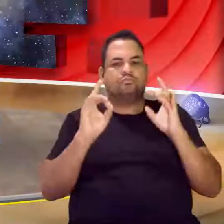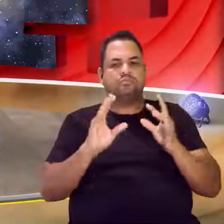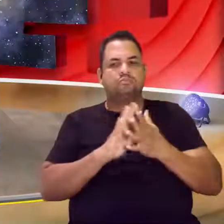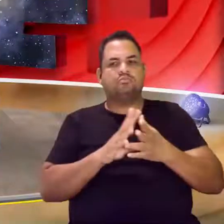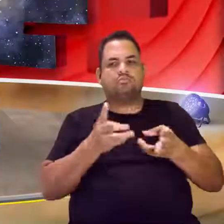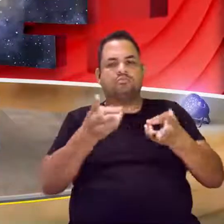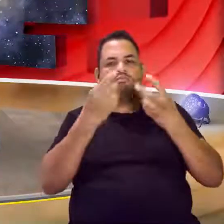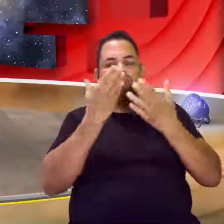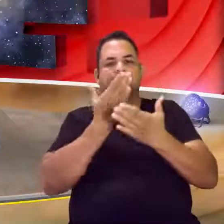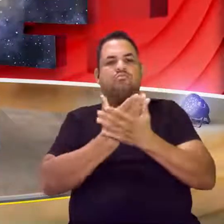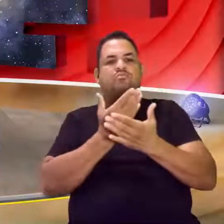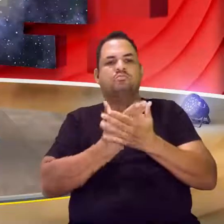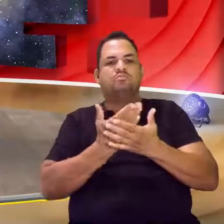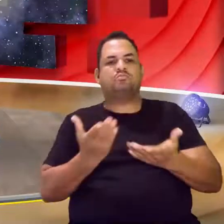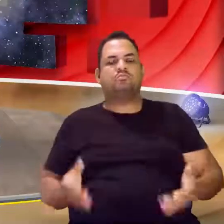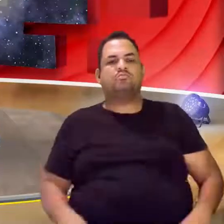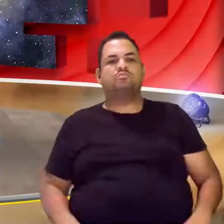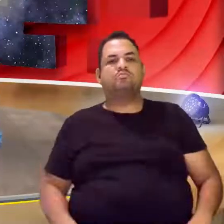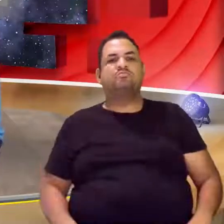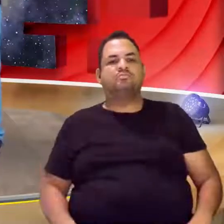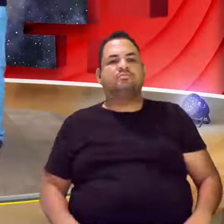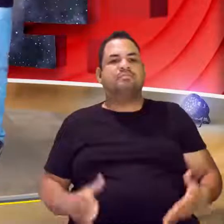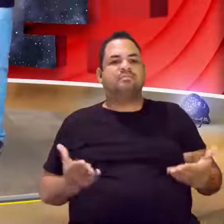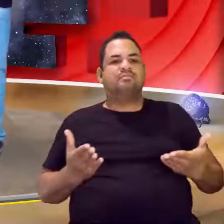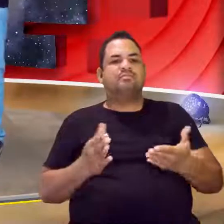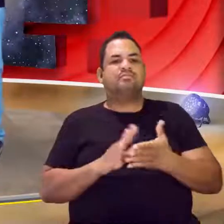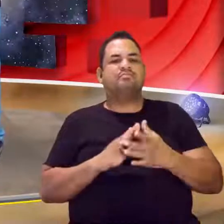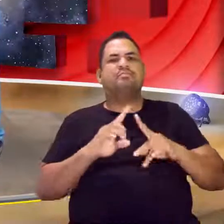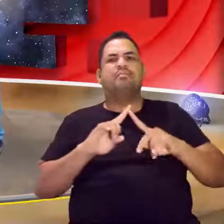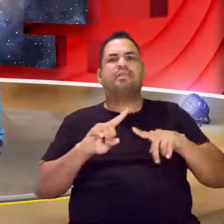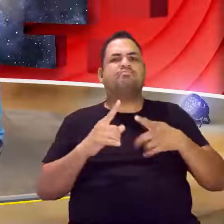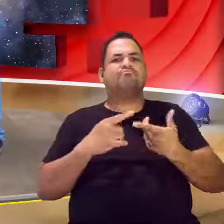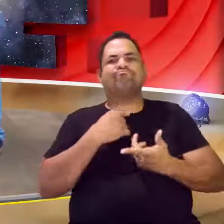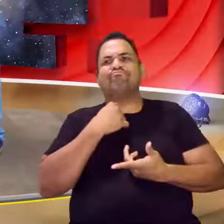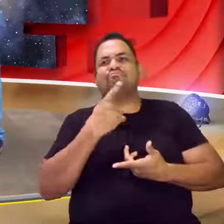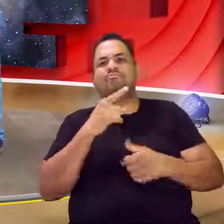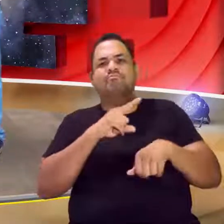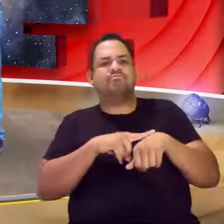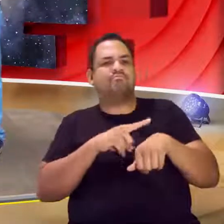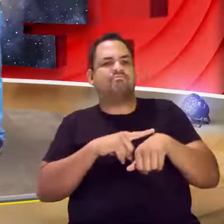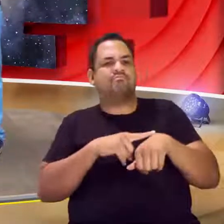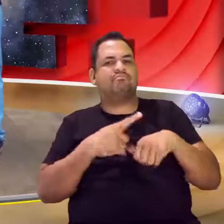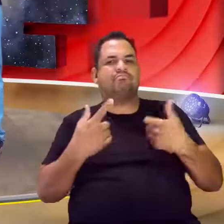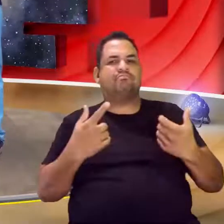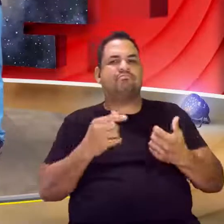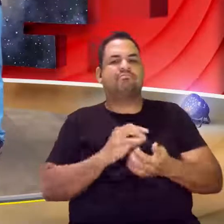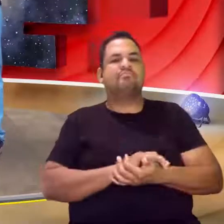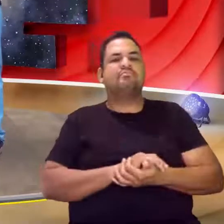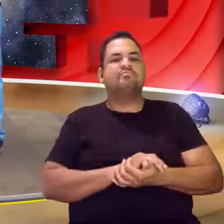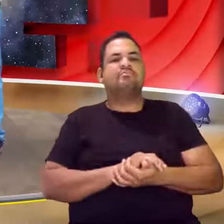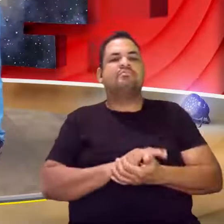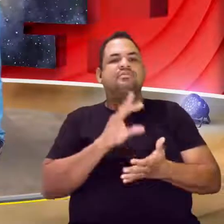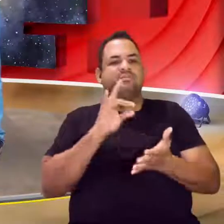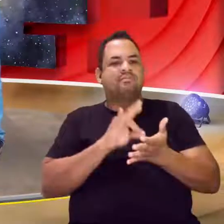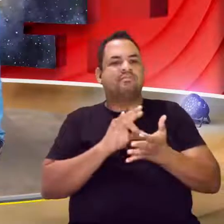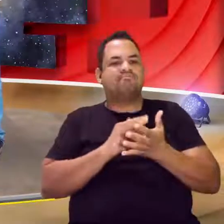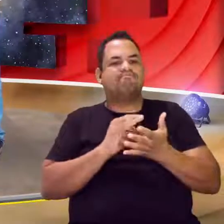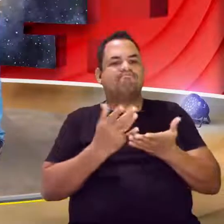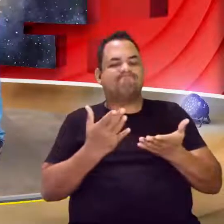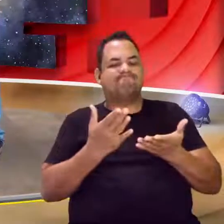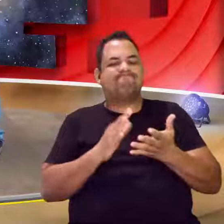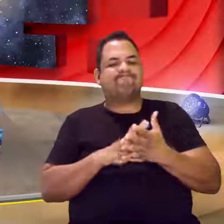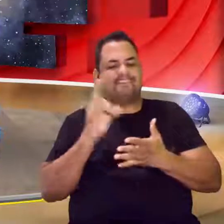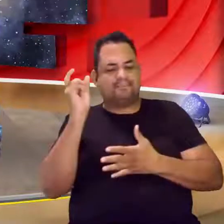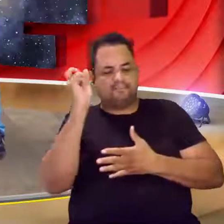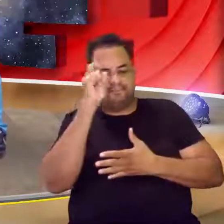nossas aulas aí, também... A galera vai ao delírio com uma dessa, né? Fala, gente, mas não dá tempo, professores, de fazer isso tudo. Realmente é apertado.